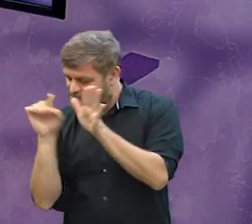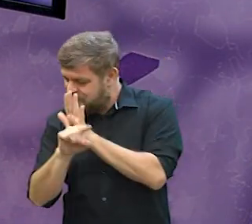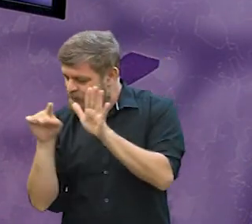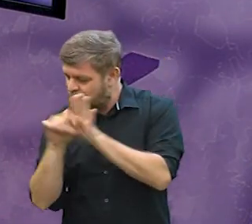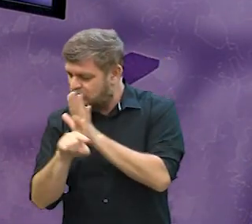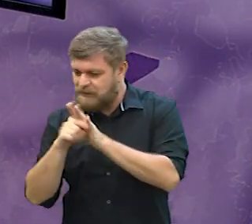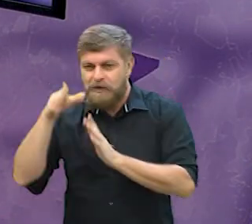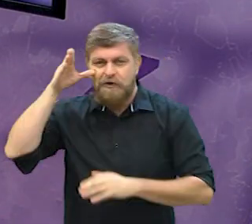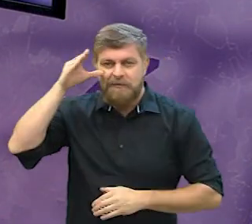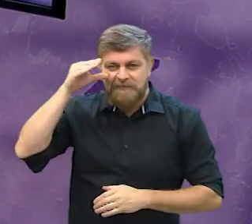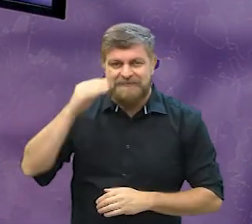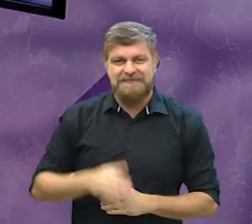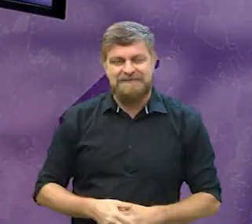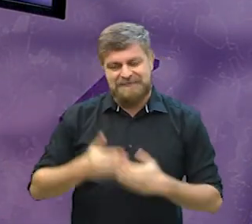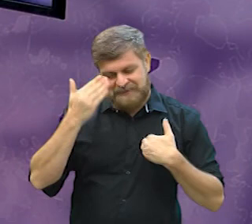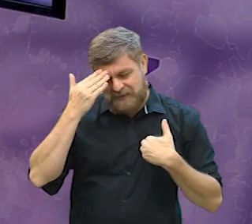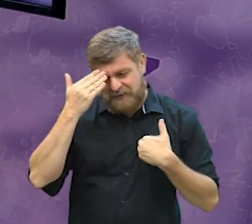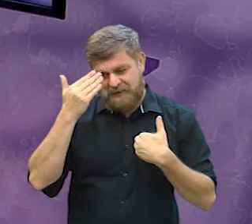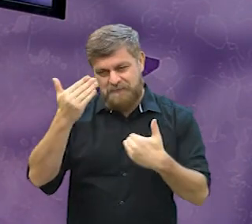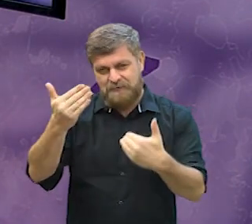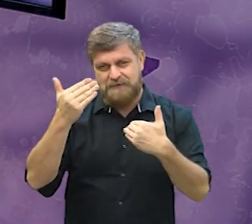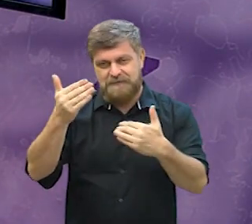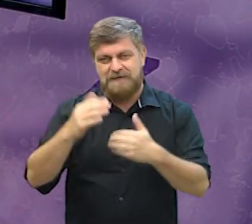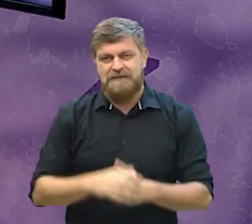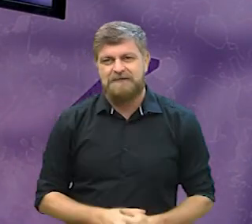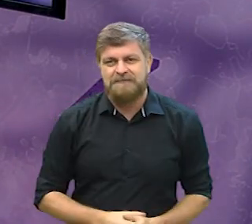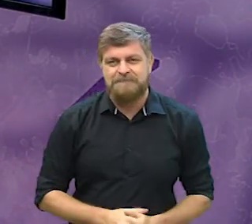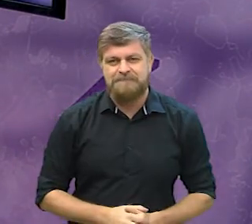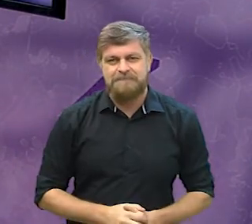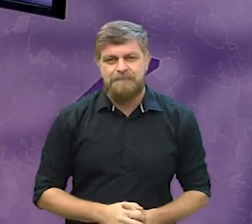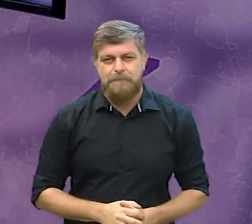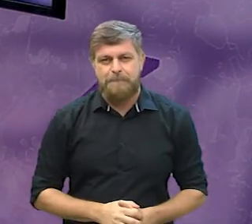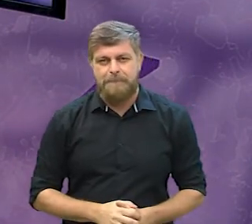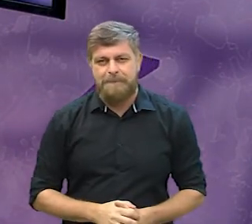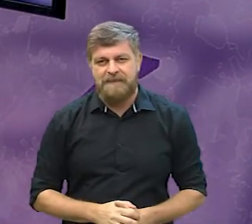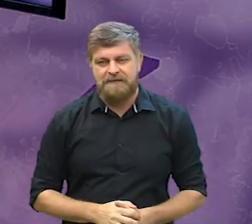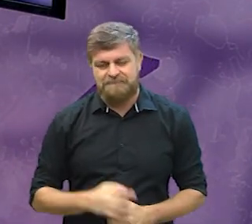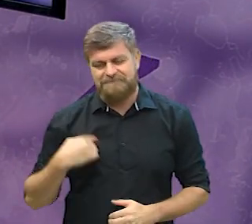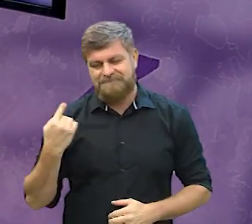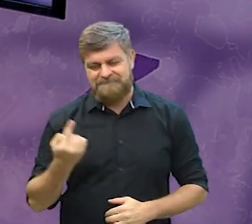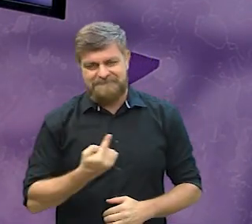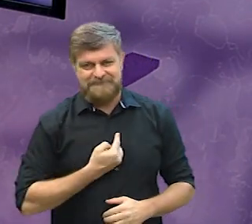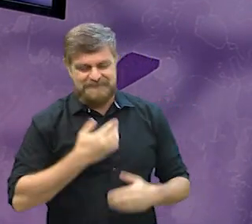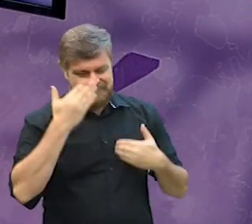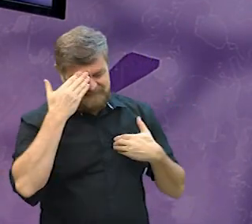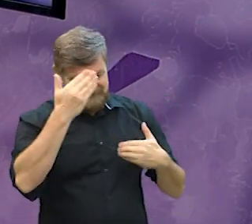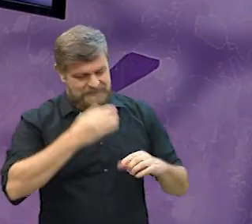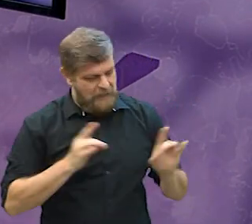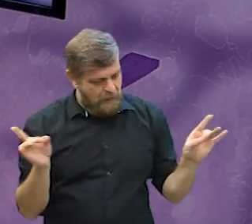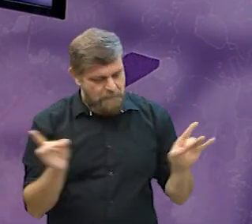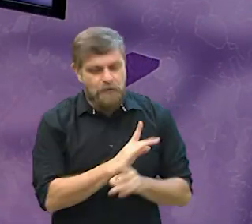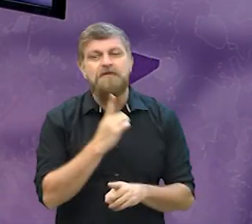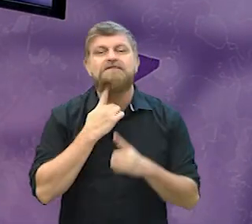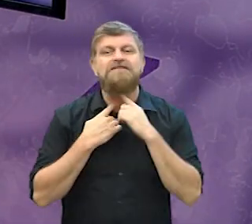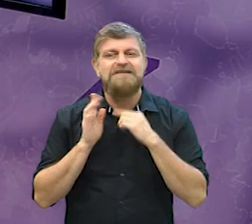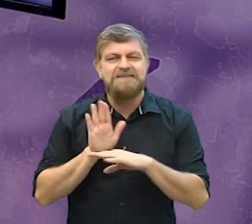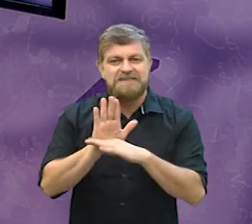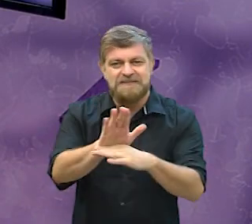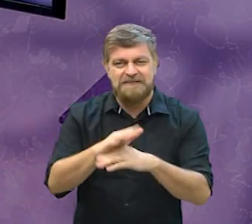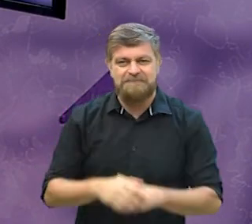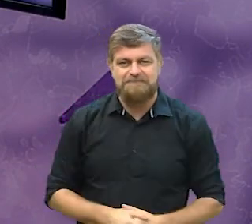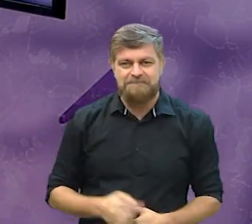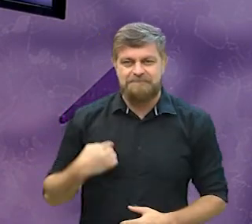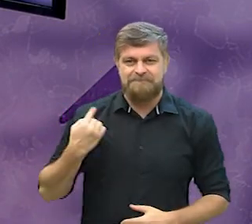casa ainda tem muito o que quer saber. A vocês duas, muito obrigada, viu? Nós é que agradecemos e estamos